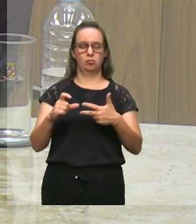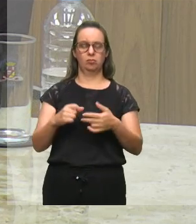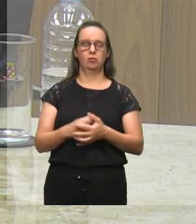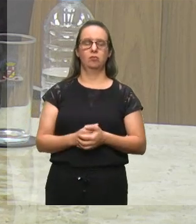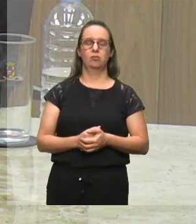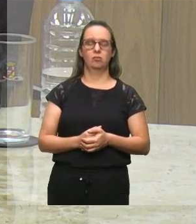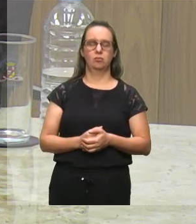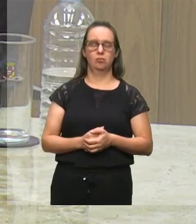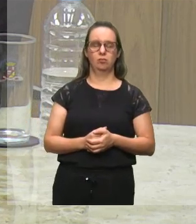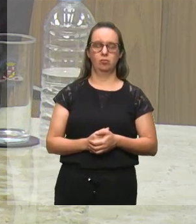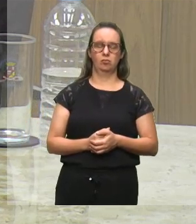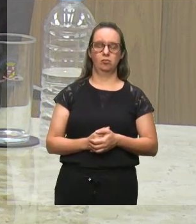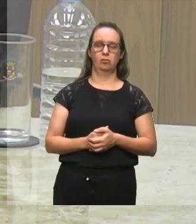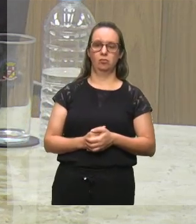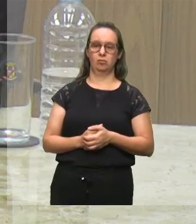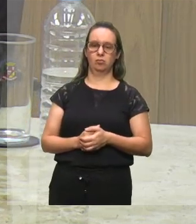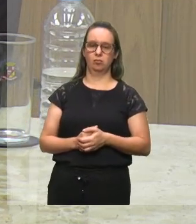presidente,